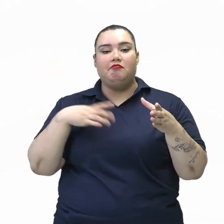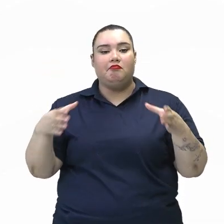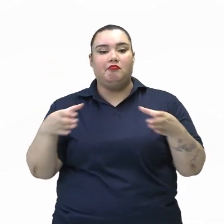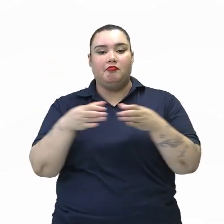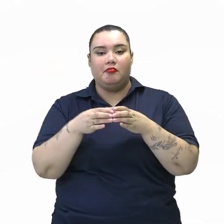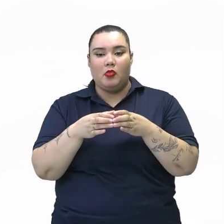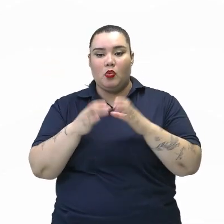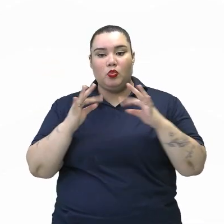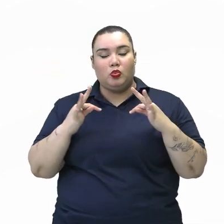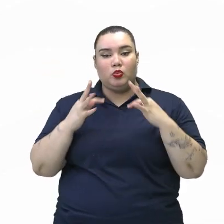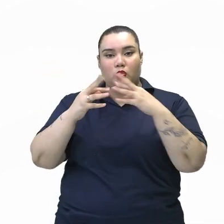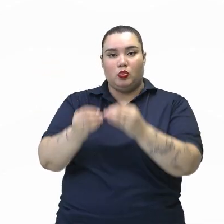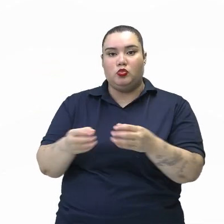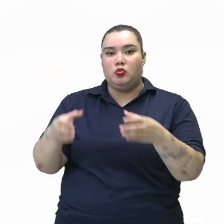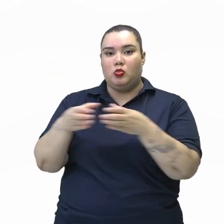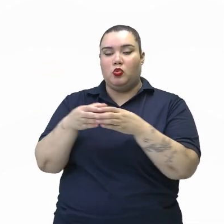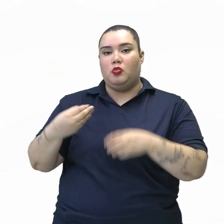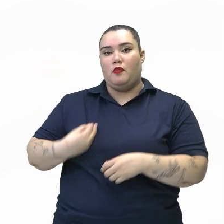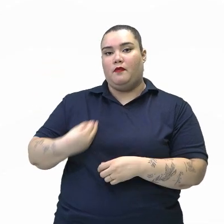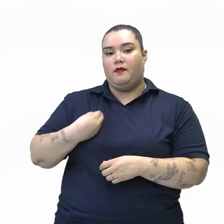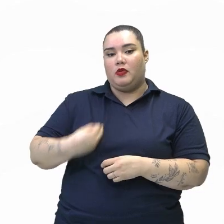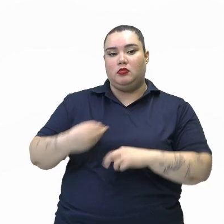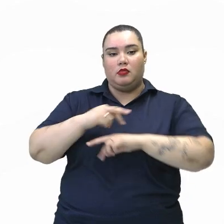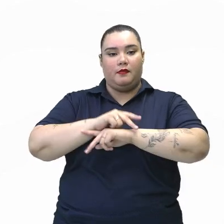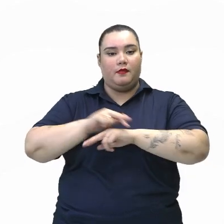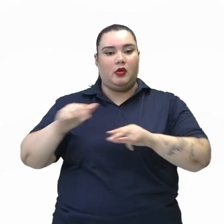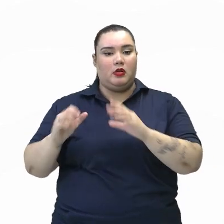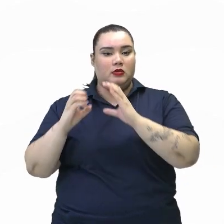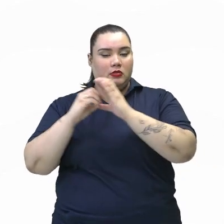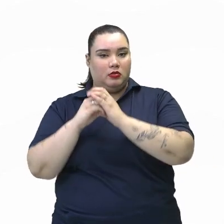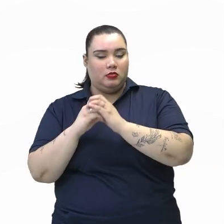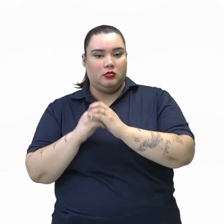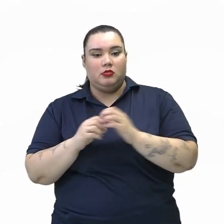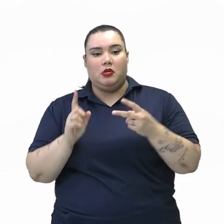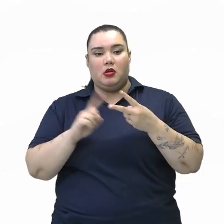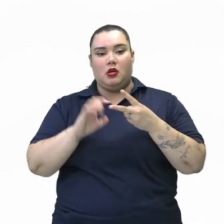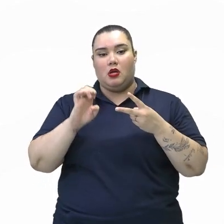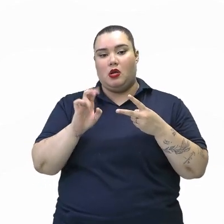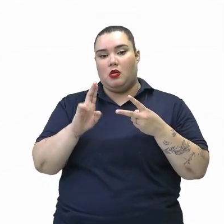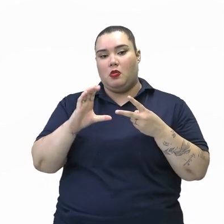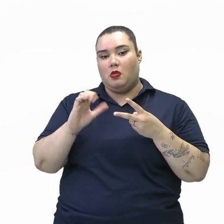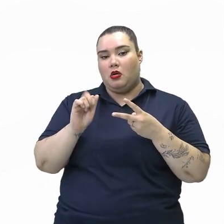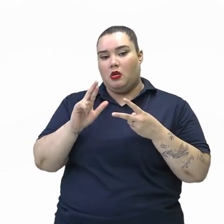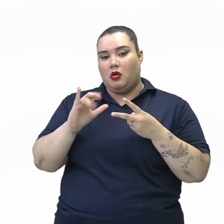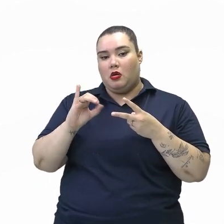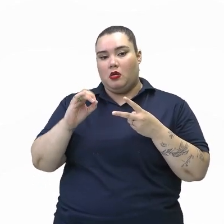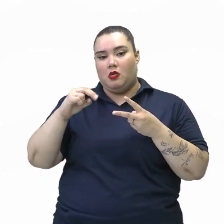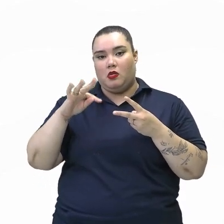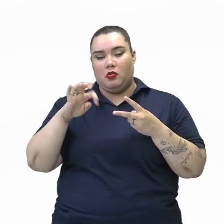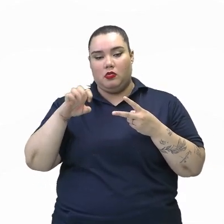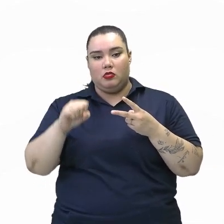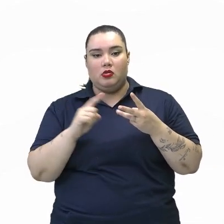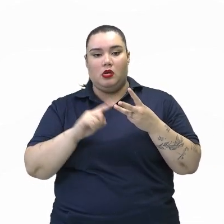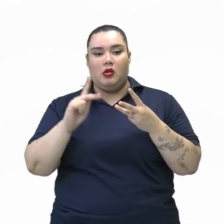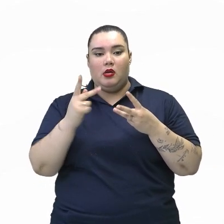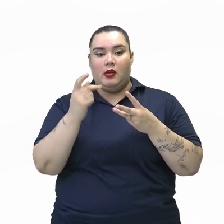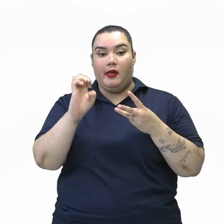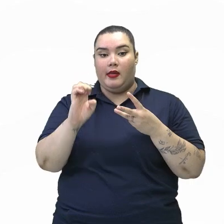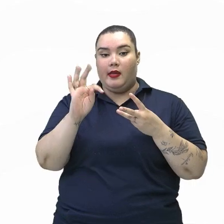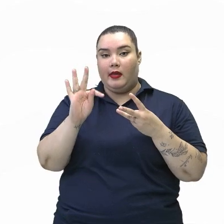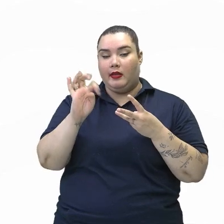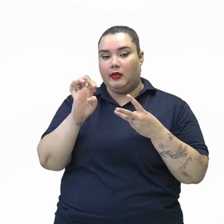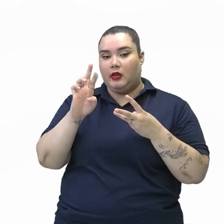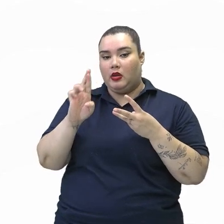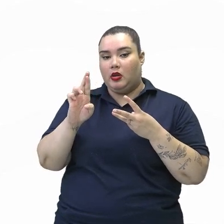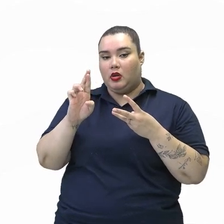englobar todos os organismos multicelulares, eucariontes e heterotróficos. Guarde bem